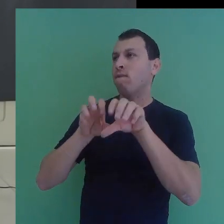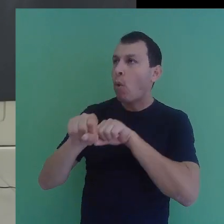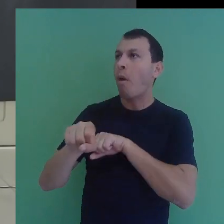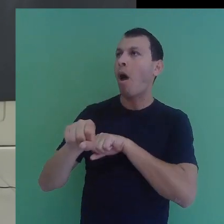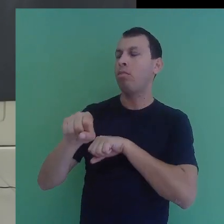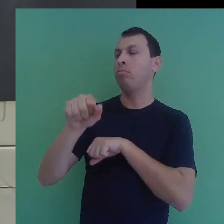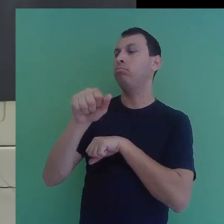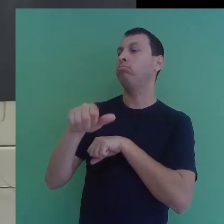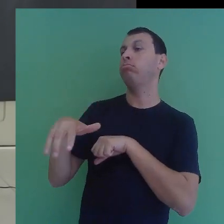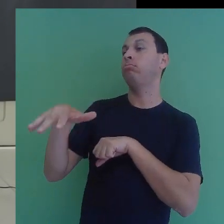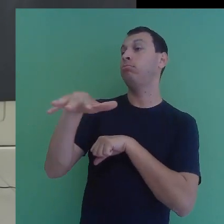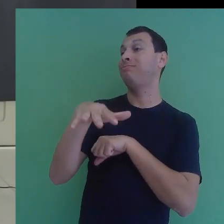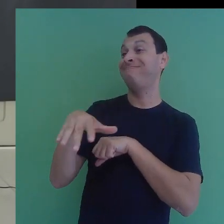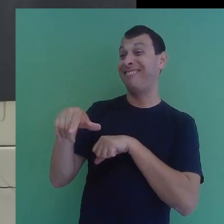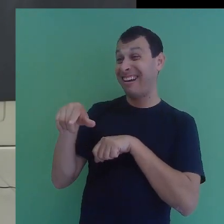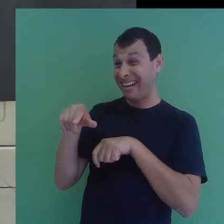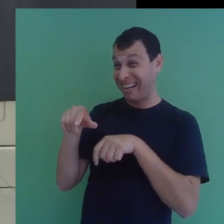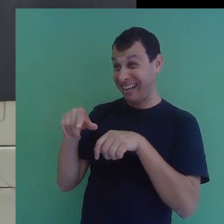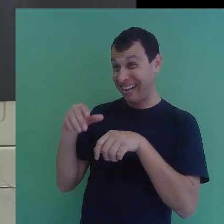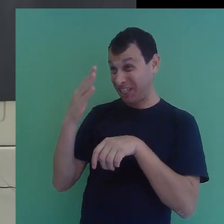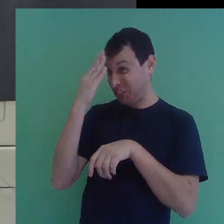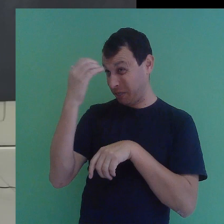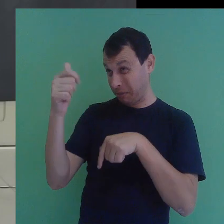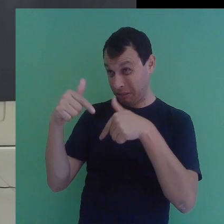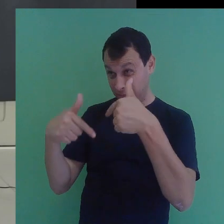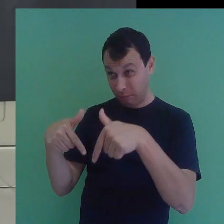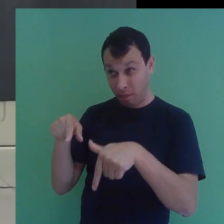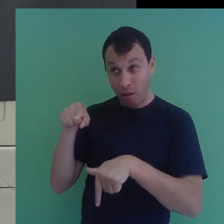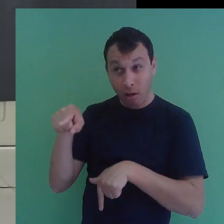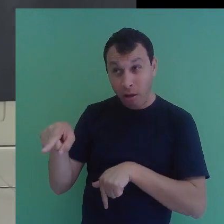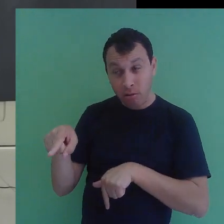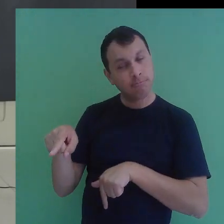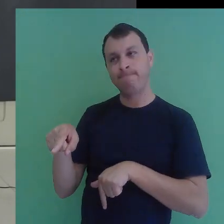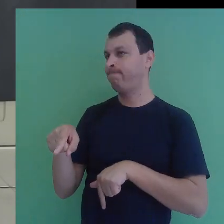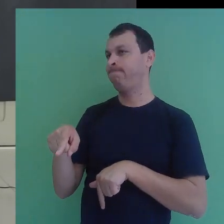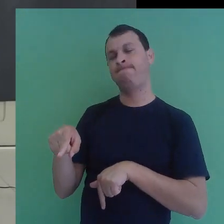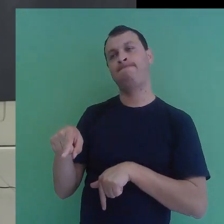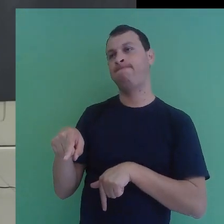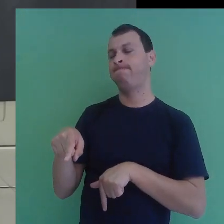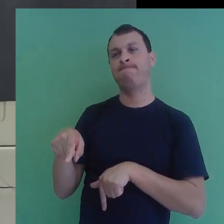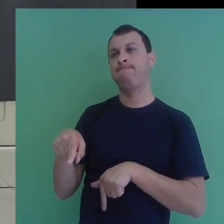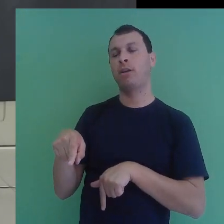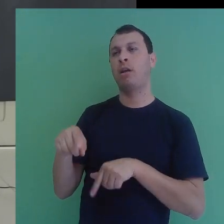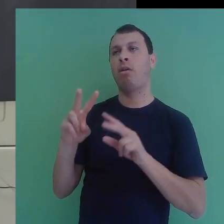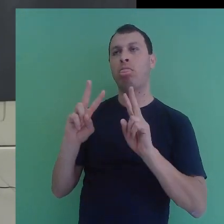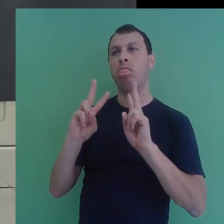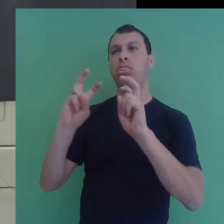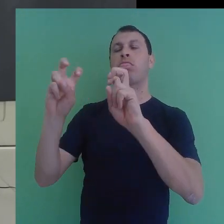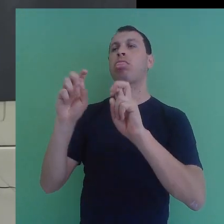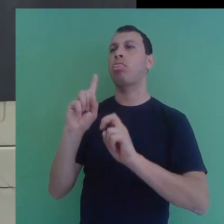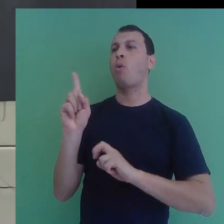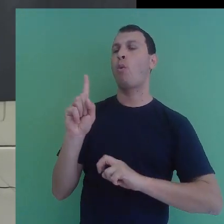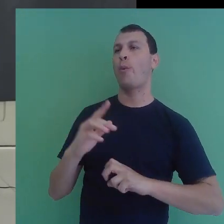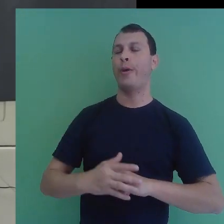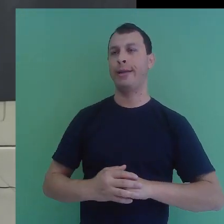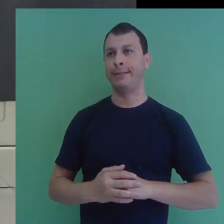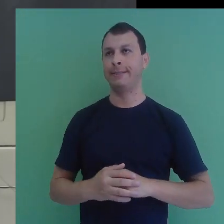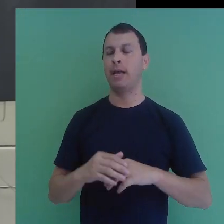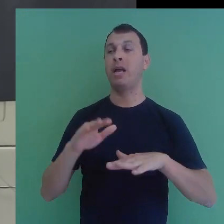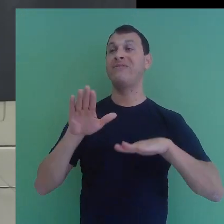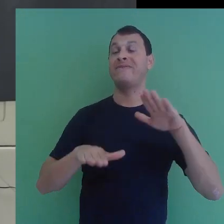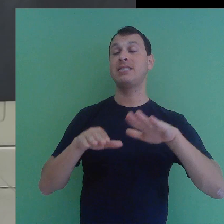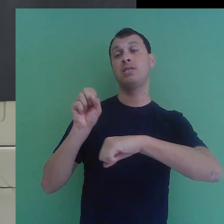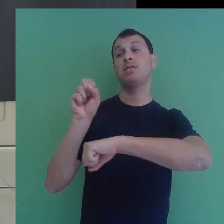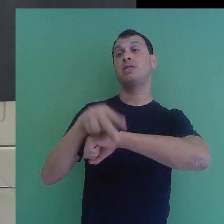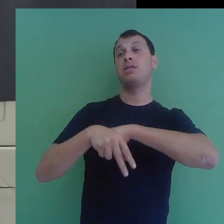formados em várias áreas, eles não são reconhecidos nessas áreas que eles são formados, e às vezes conseguem empregos